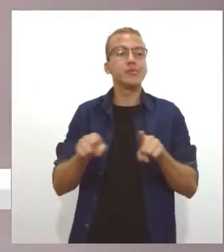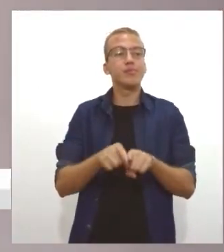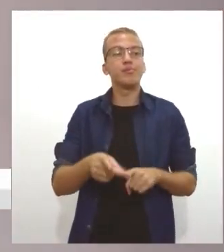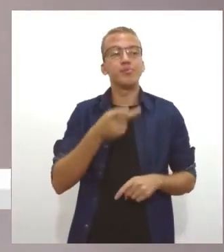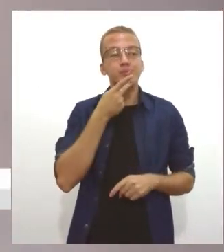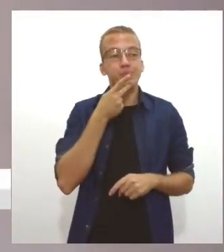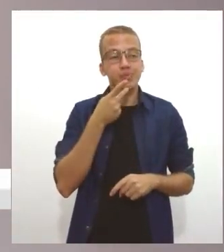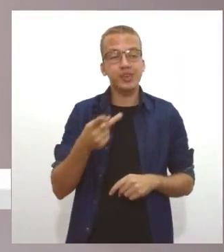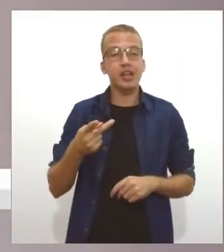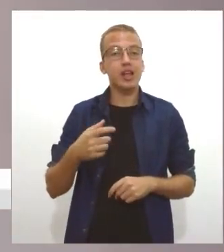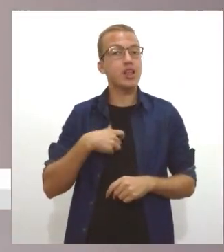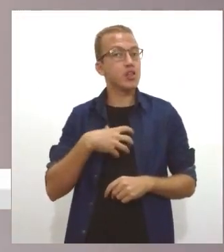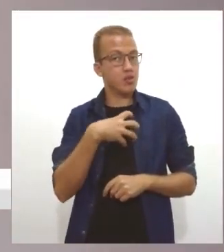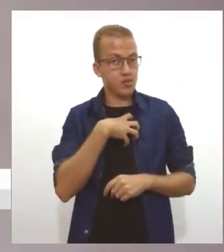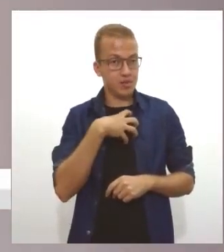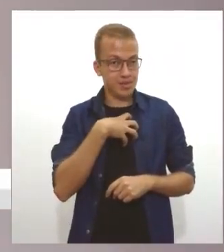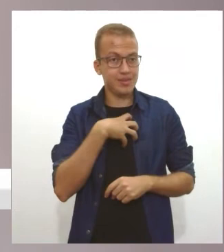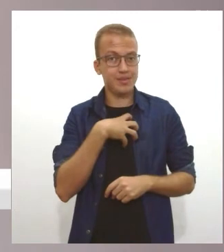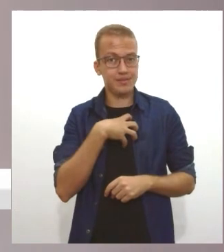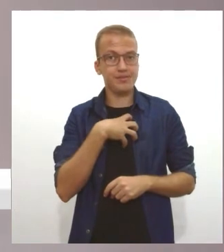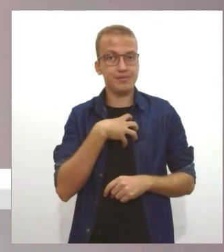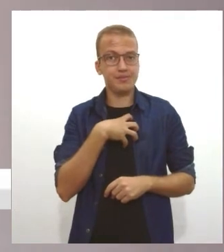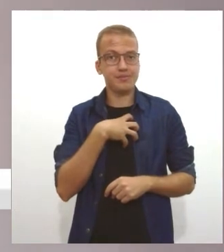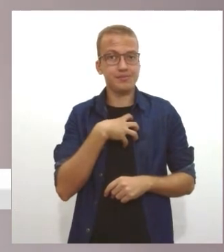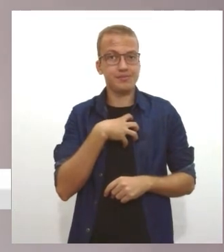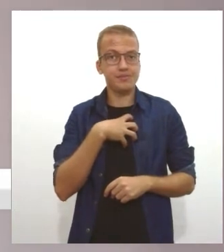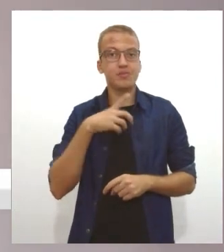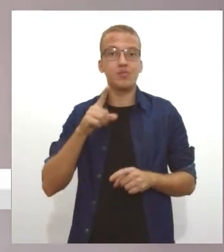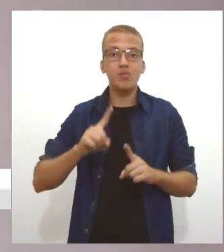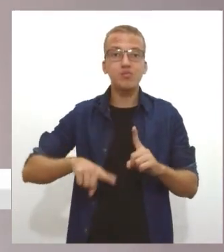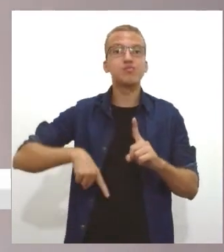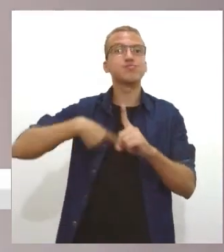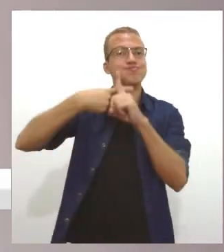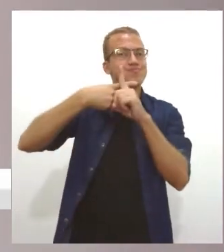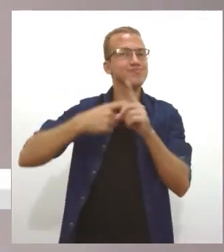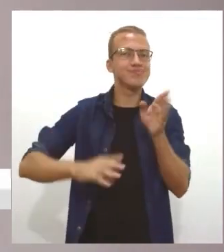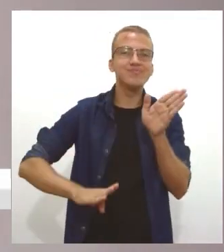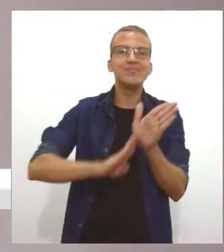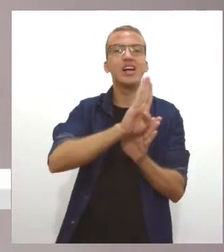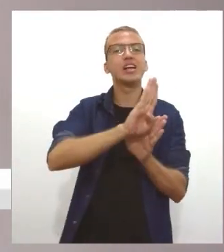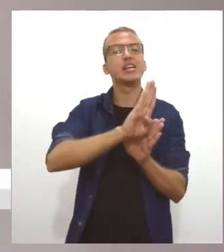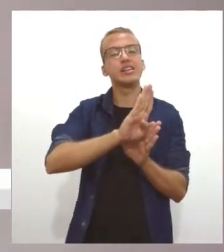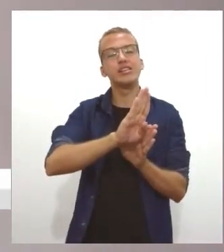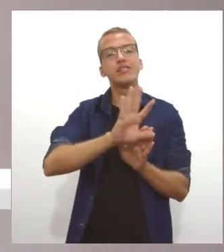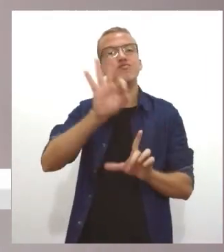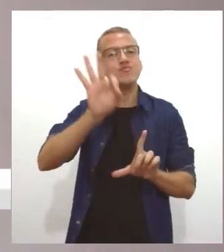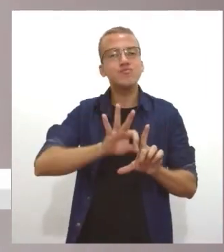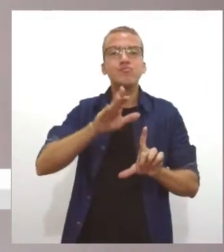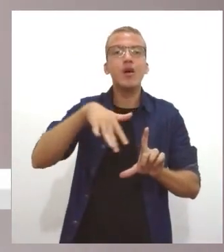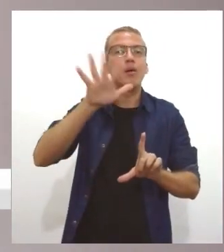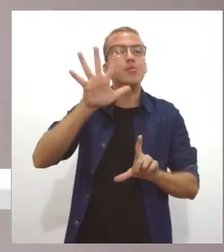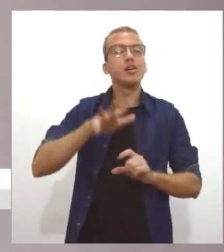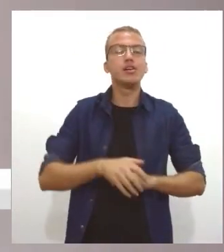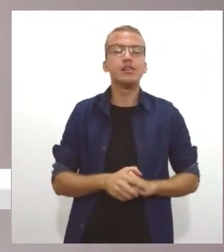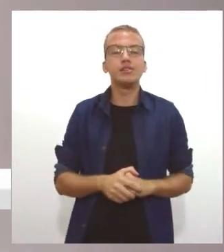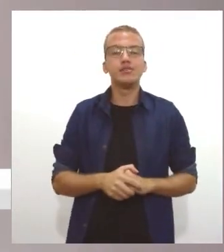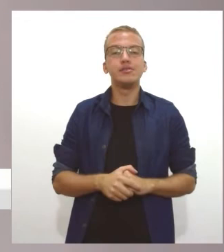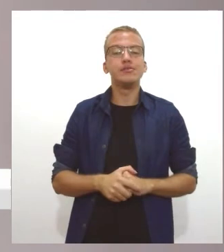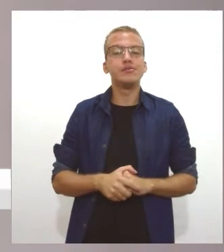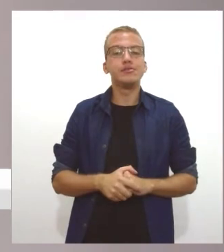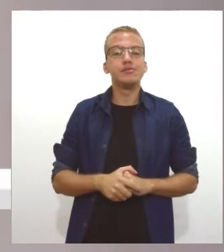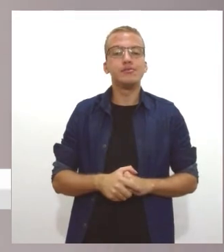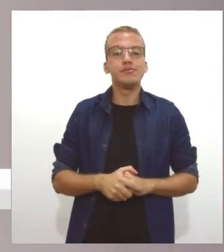que eu senti, eu pude sentir que o aumento foi bem maior, uhum, né? Não sei também se pela